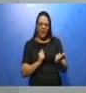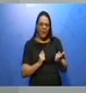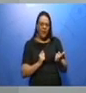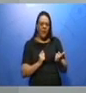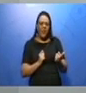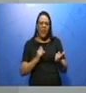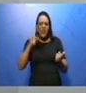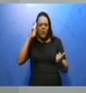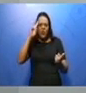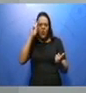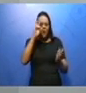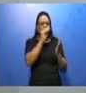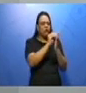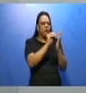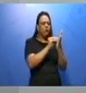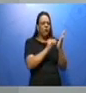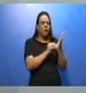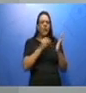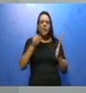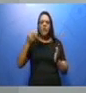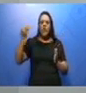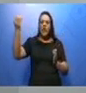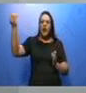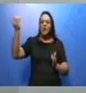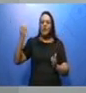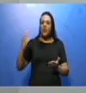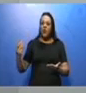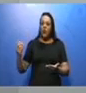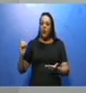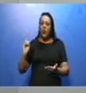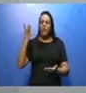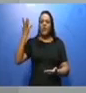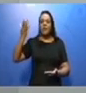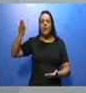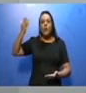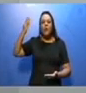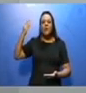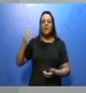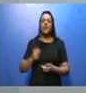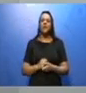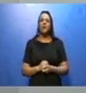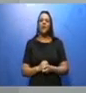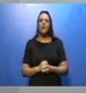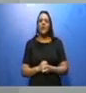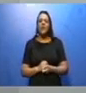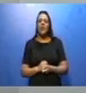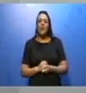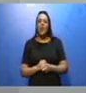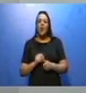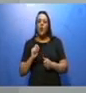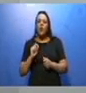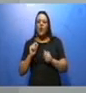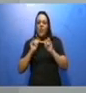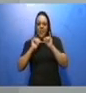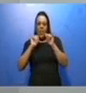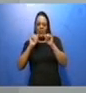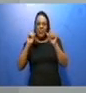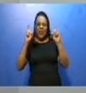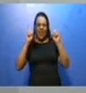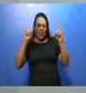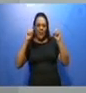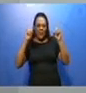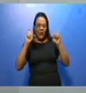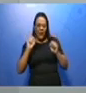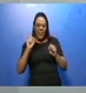de viagem. Vamos descobrir qual é? Por quê? Porque uma narrativa de aventura, do que ela é composta? Do medo,